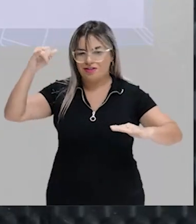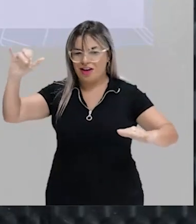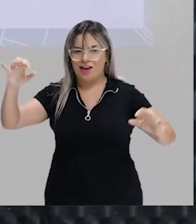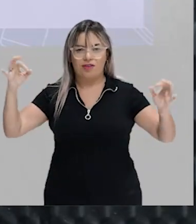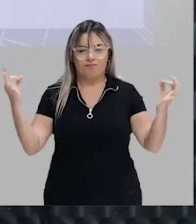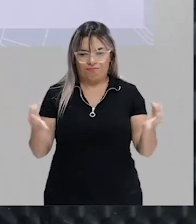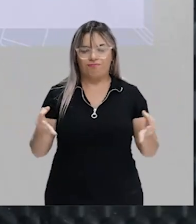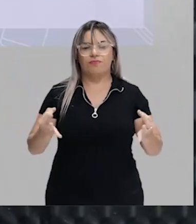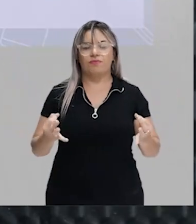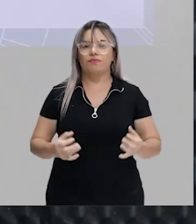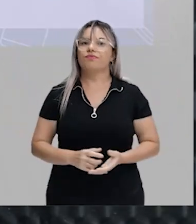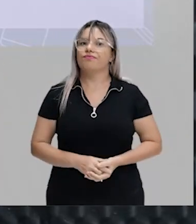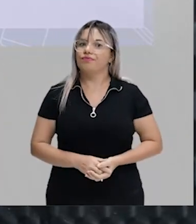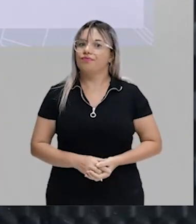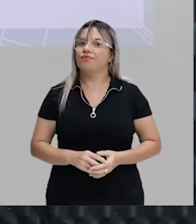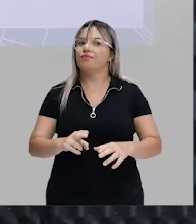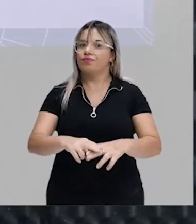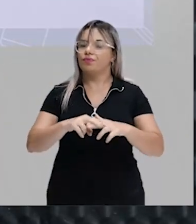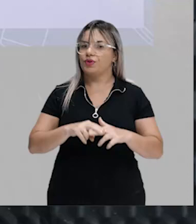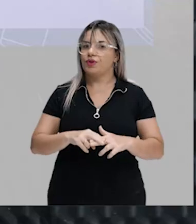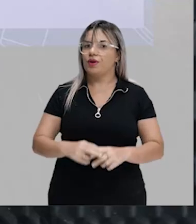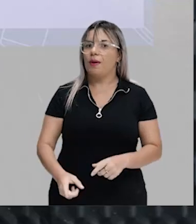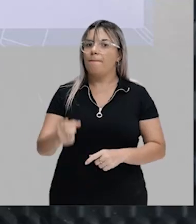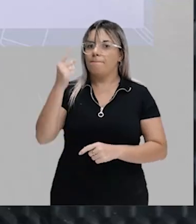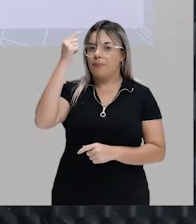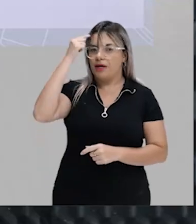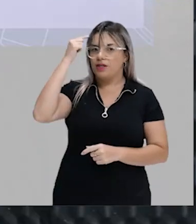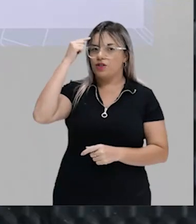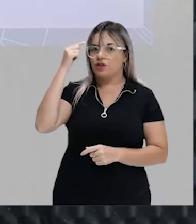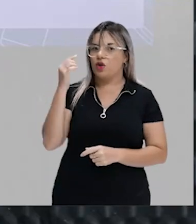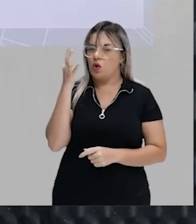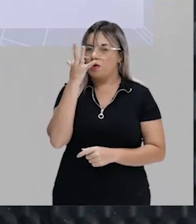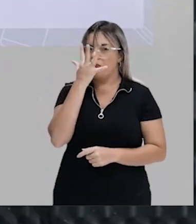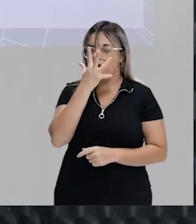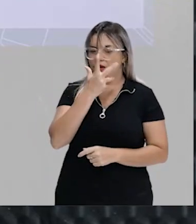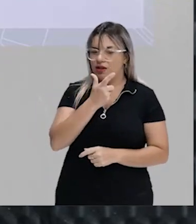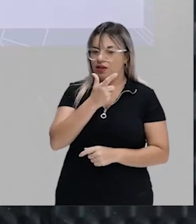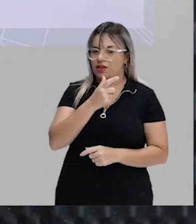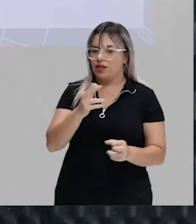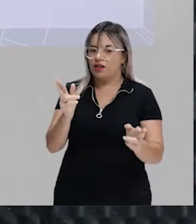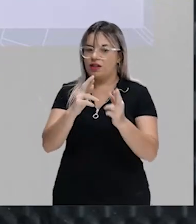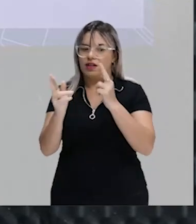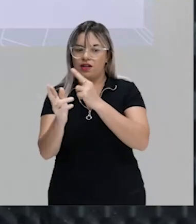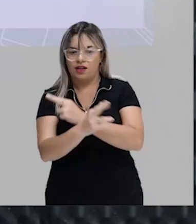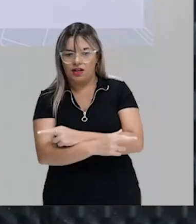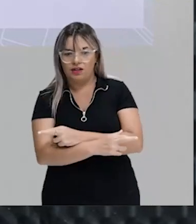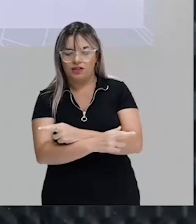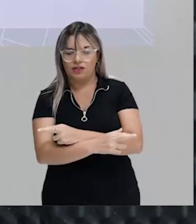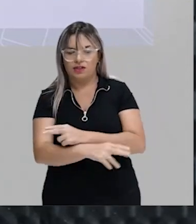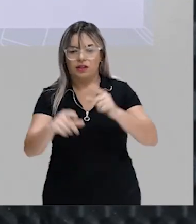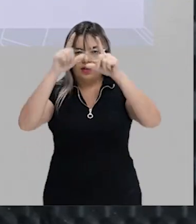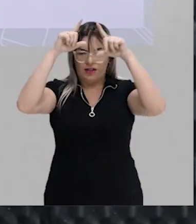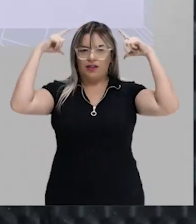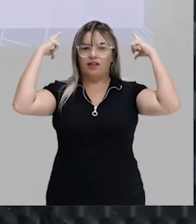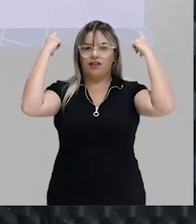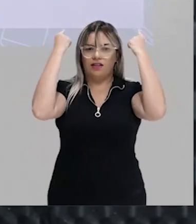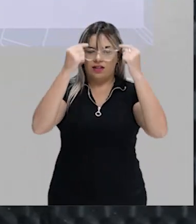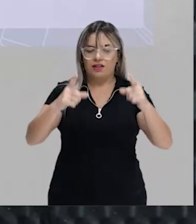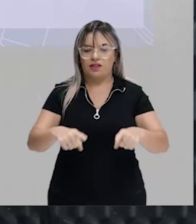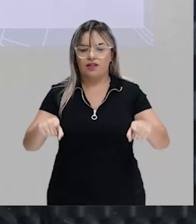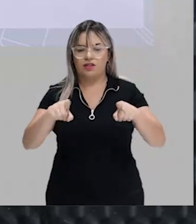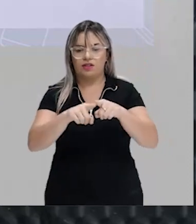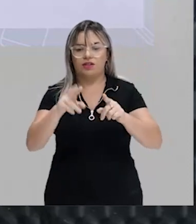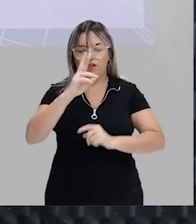Então, pensou em beleza, Grécia e Roma. Eles eram os especialistas nesse assunto.